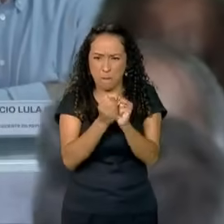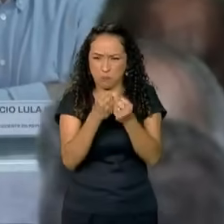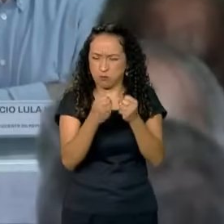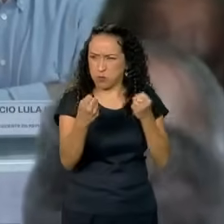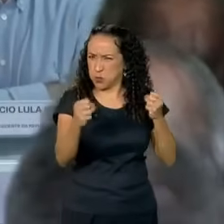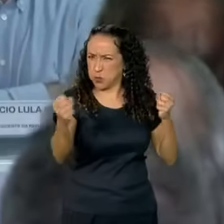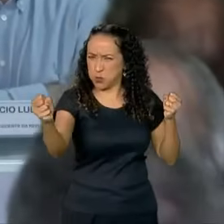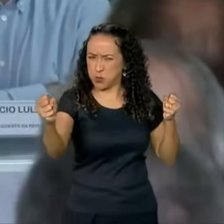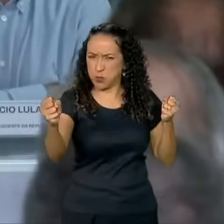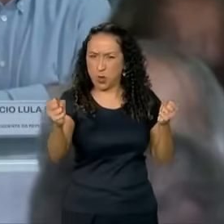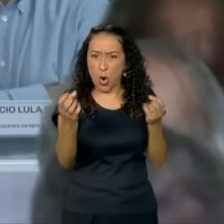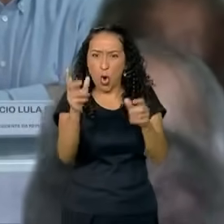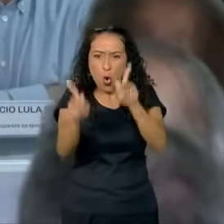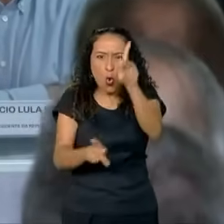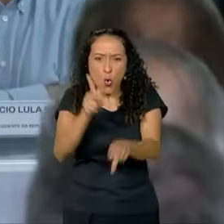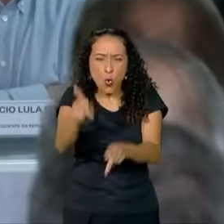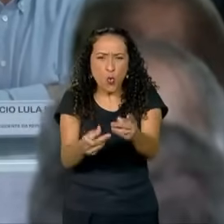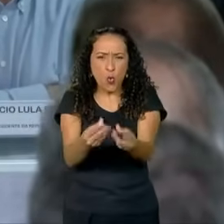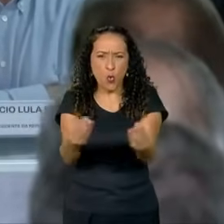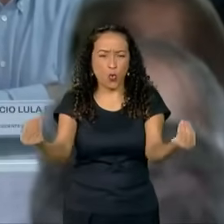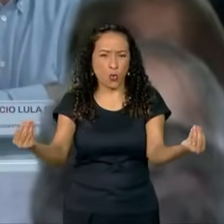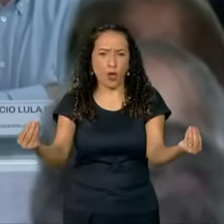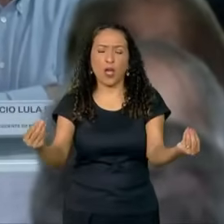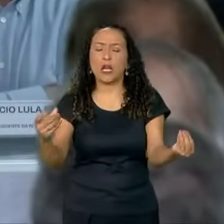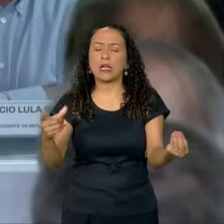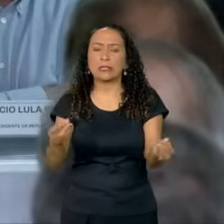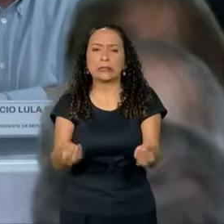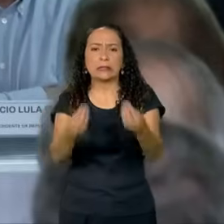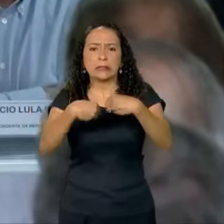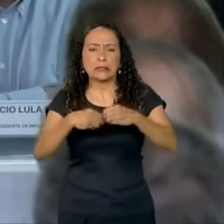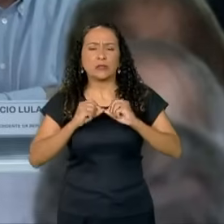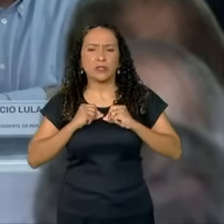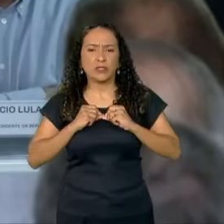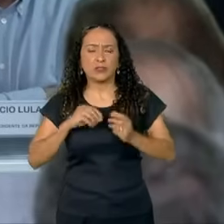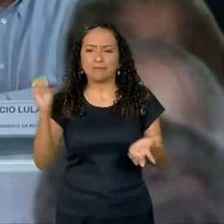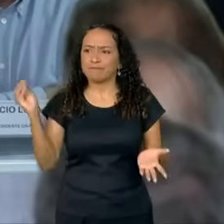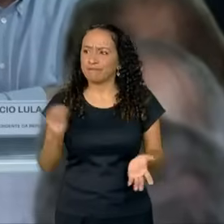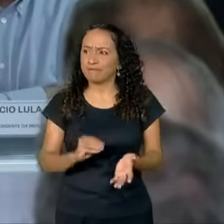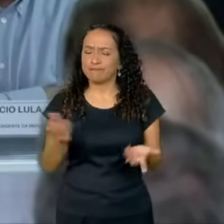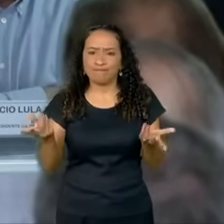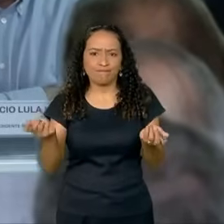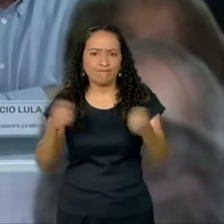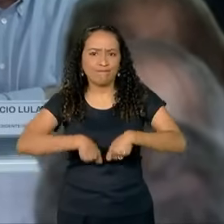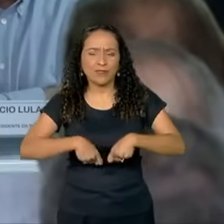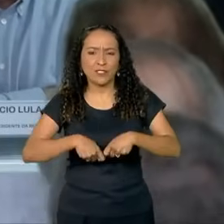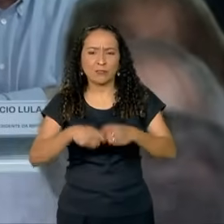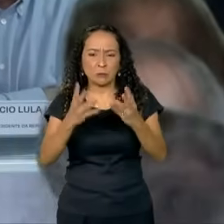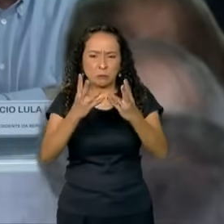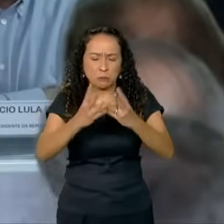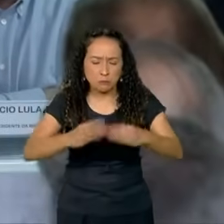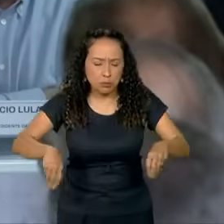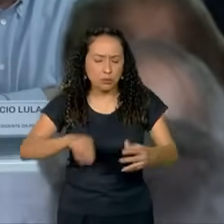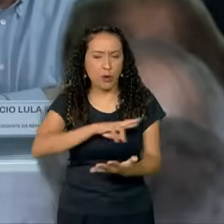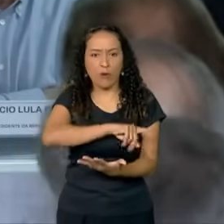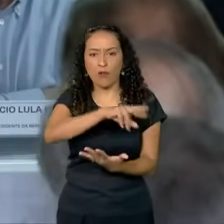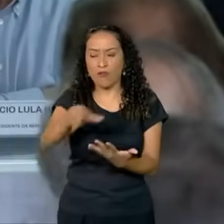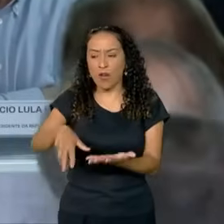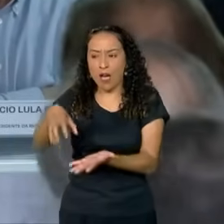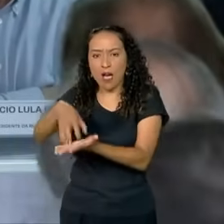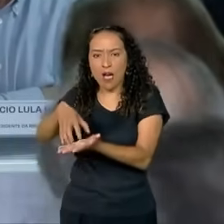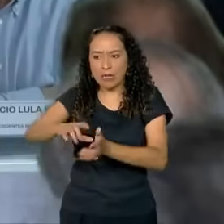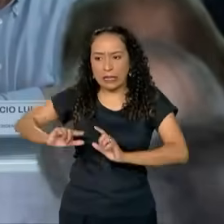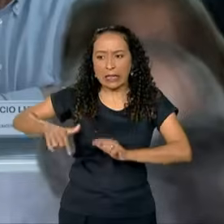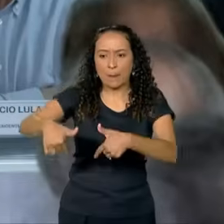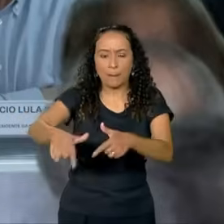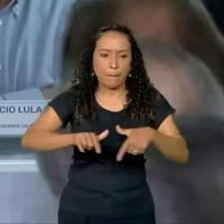locais muito populosos do estado traz uma iminência de colapso em diversos serviços aqui no estado do Rio Grande do Sul,